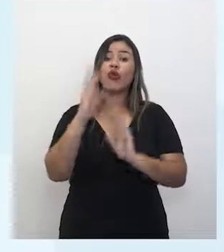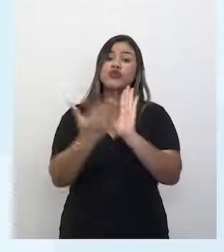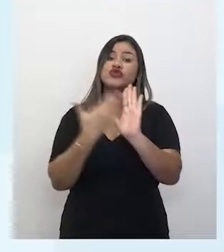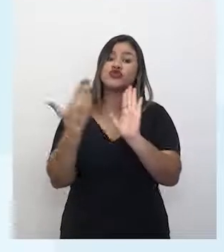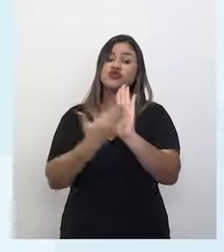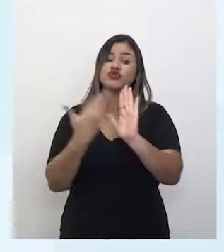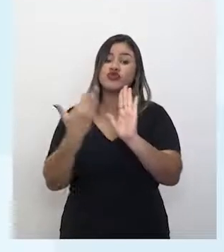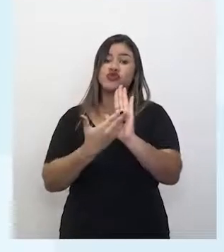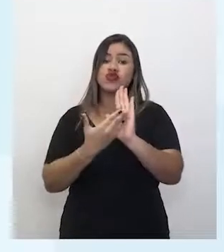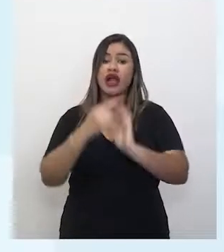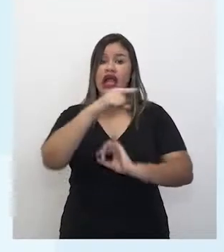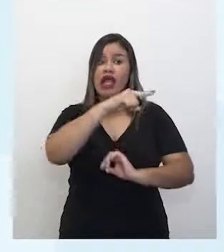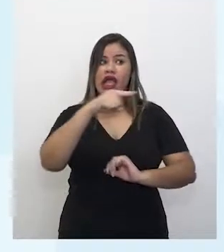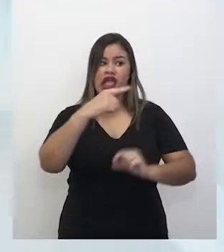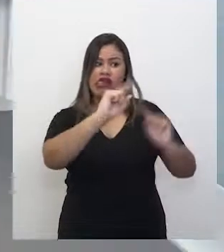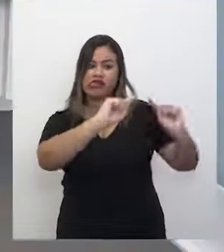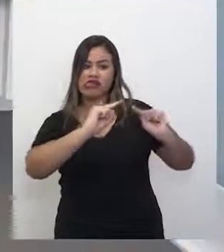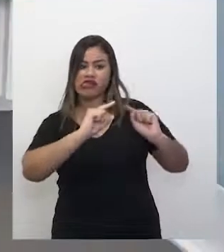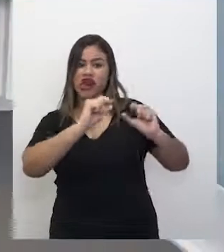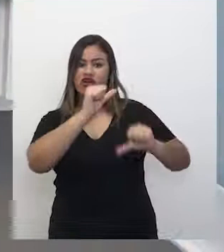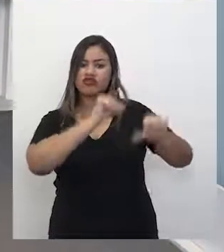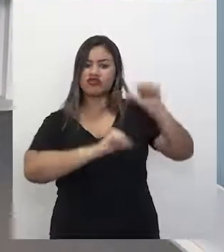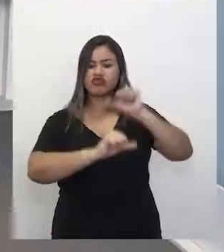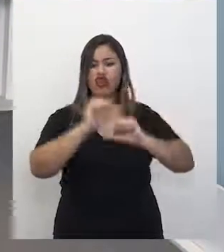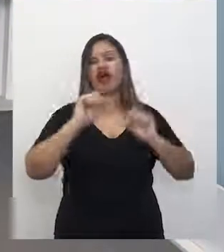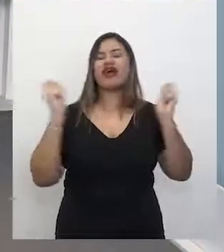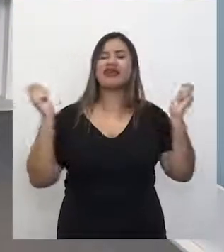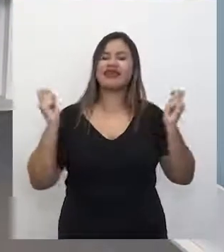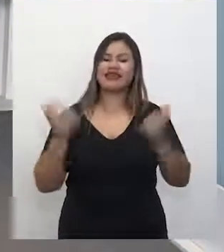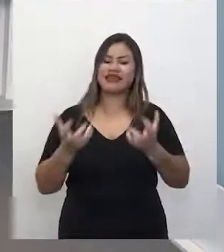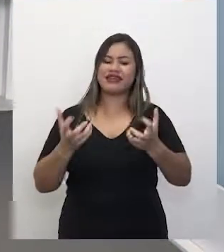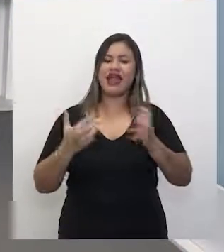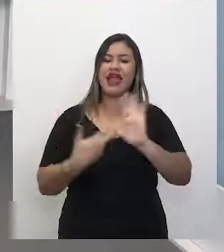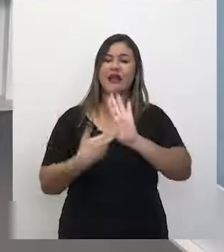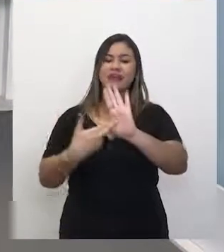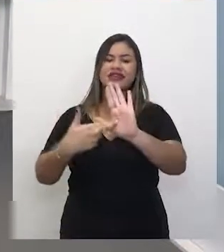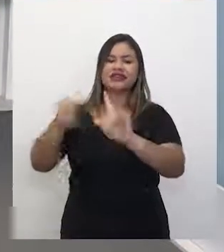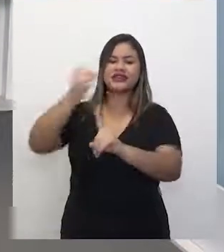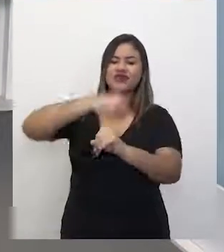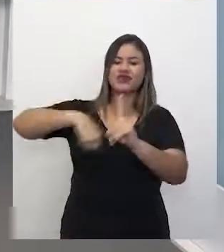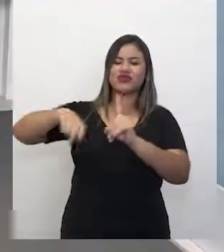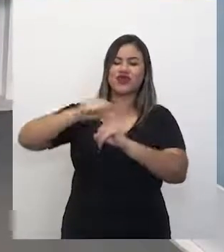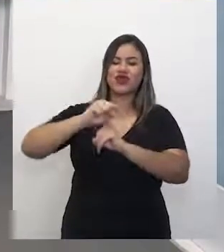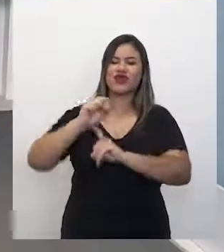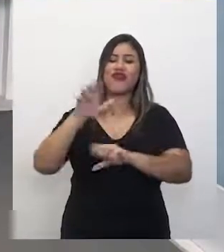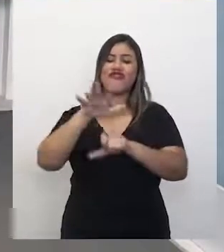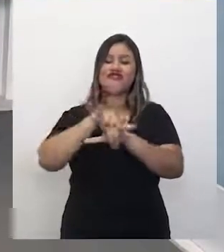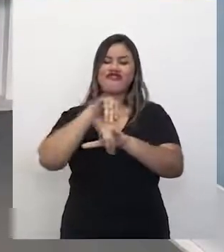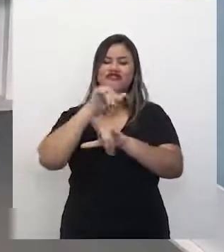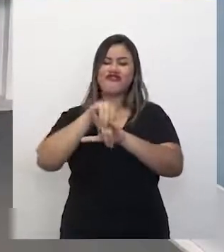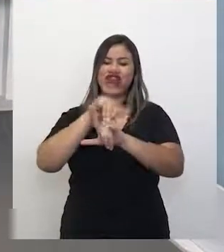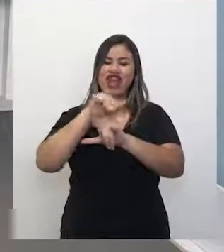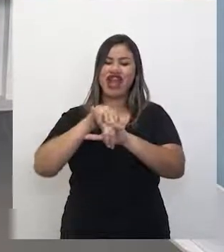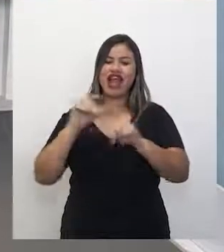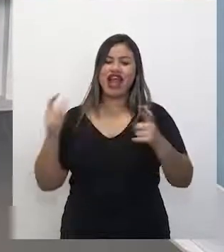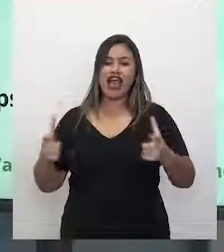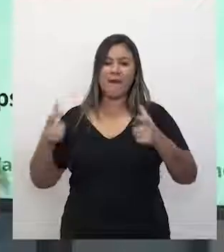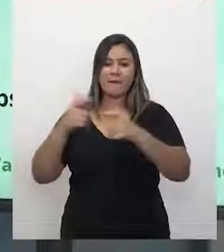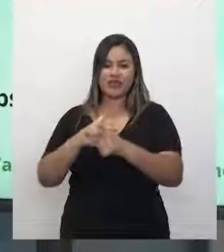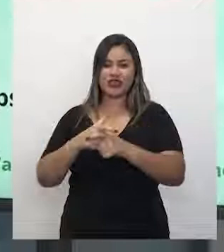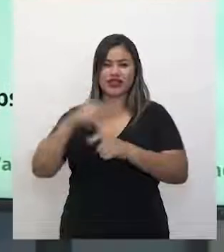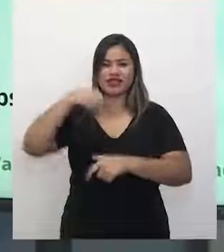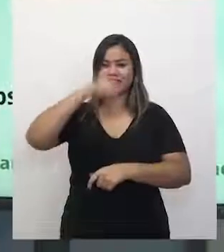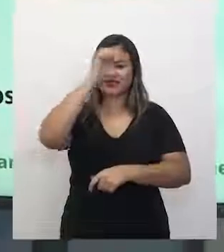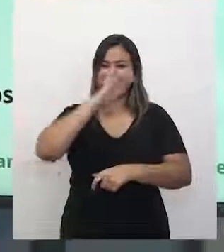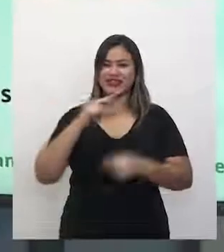livro, Eles Querem Nos Converter. Representações sociais do veganismo como minoria ativa no Brasil. Tudo a ver